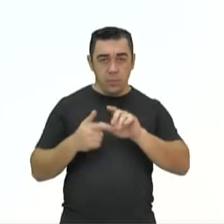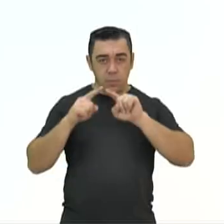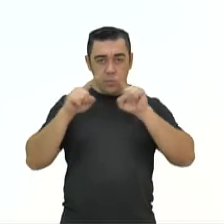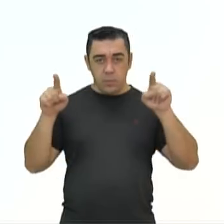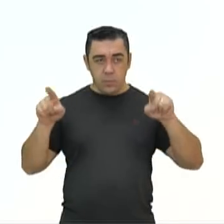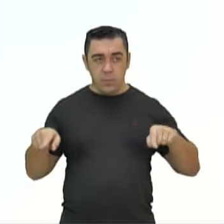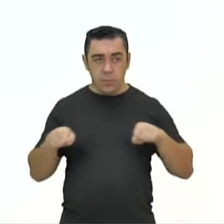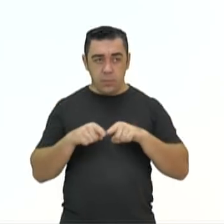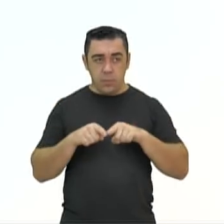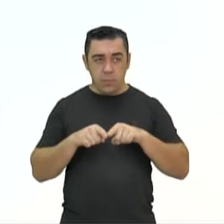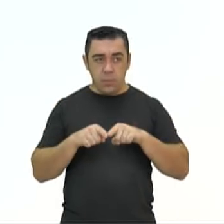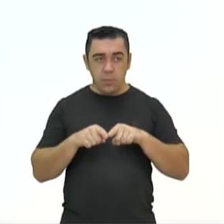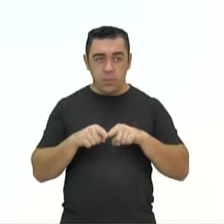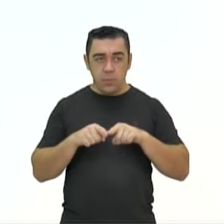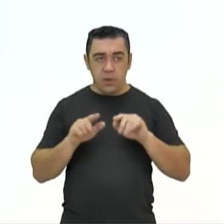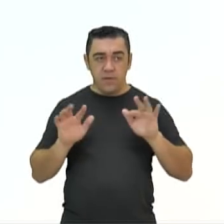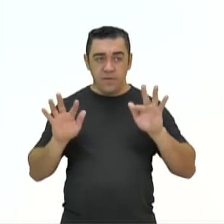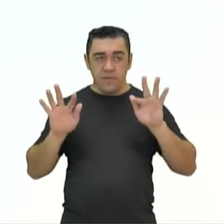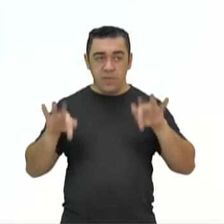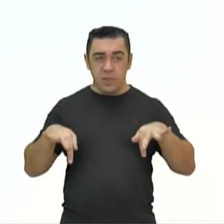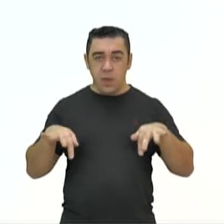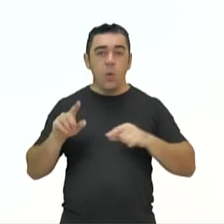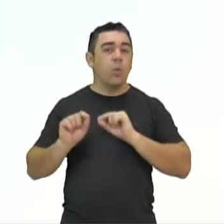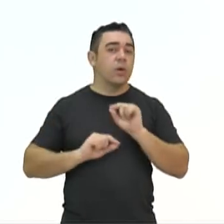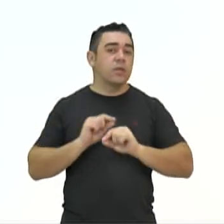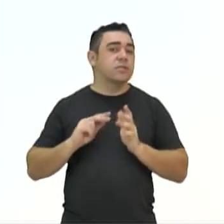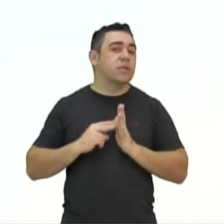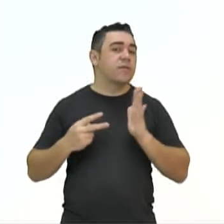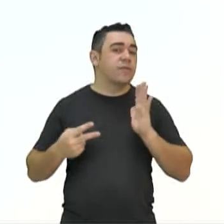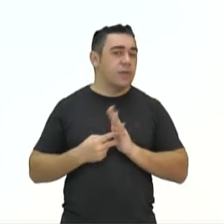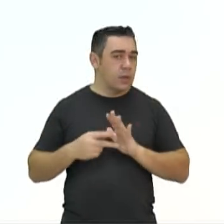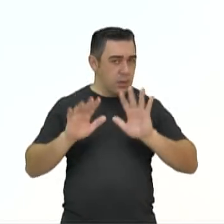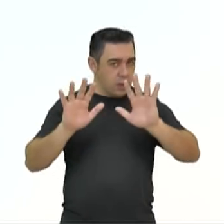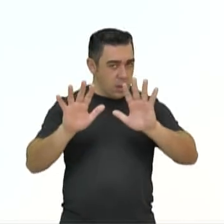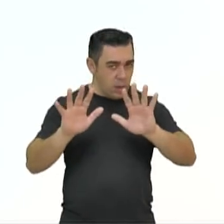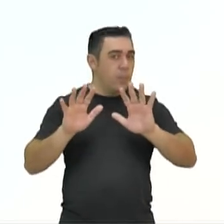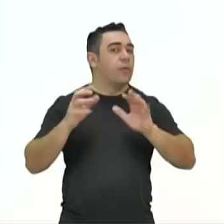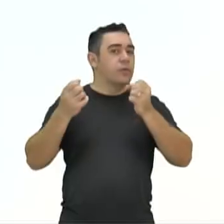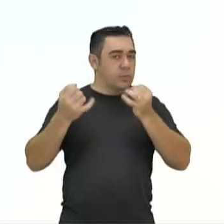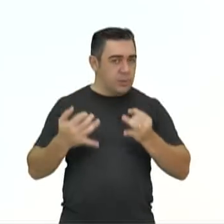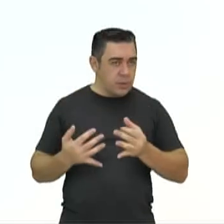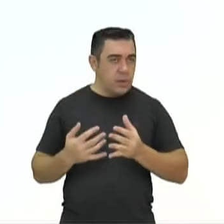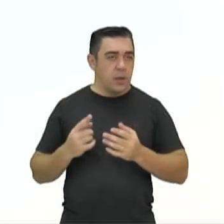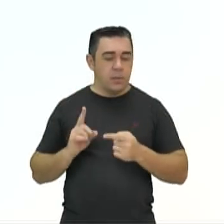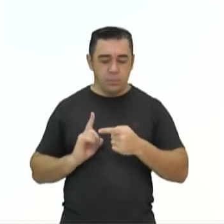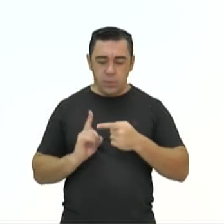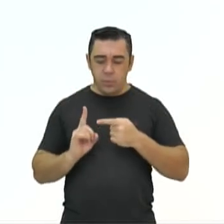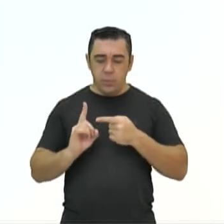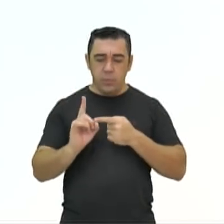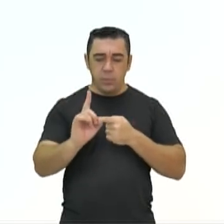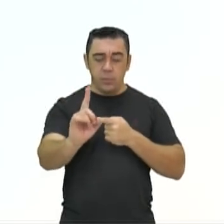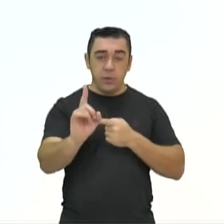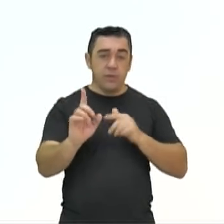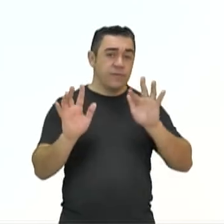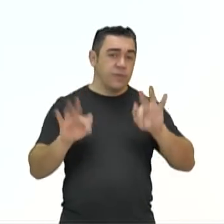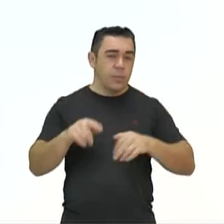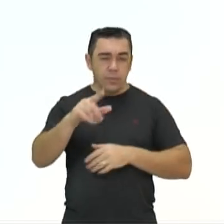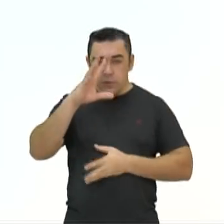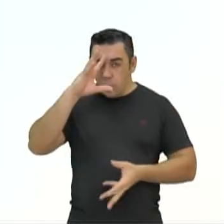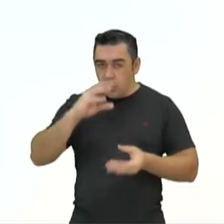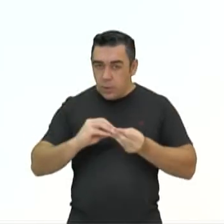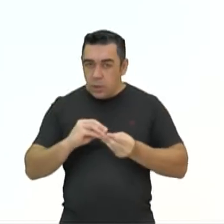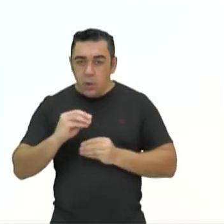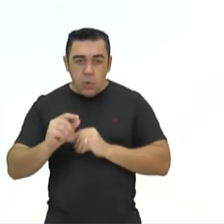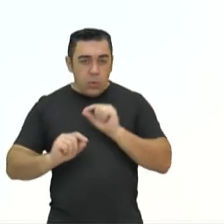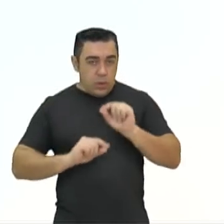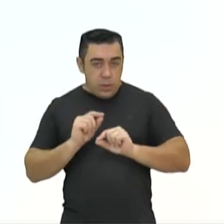representação, que quando ele chegou lá no final, vai ser um outro conteúdo que a gente vai usar lá na frente. Então, é só para você entender que o peão,